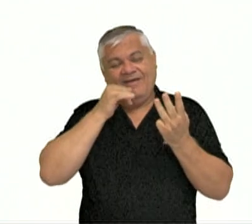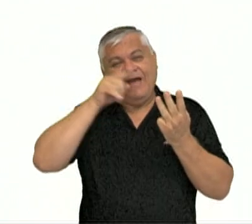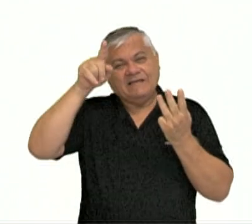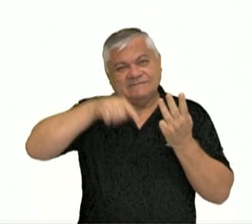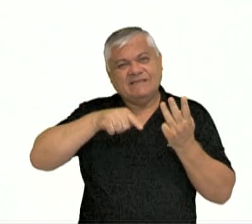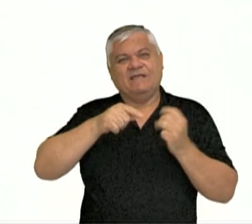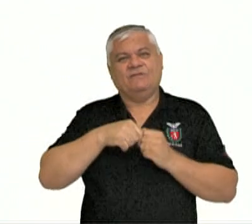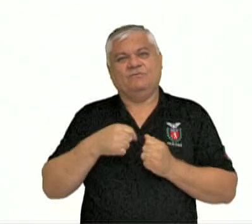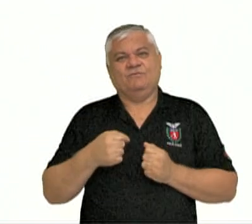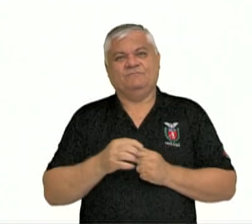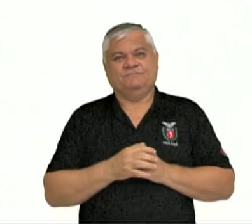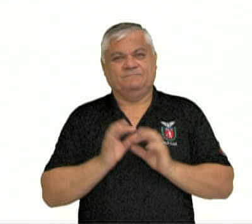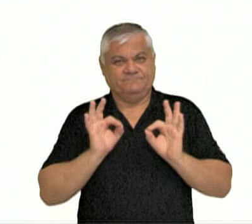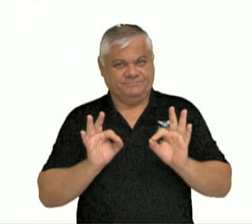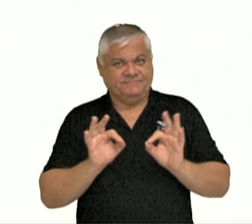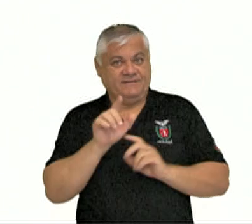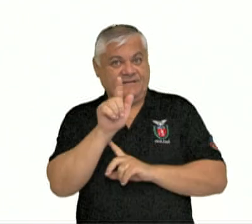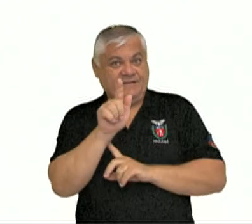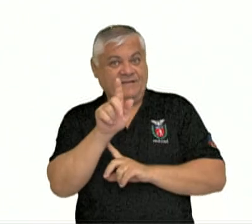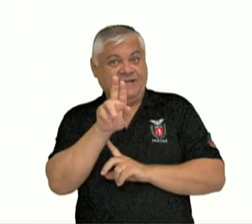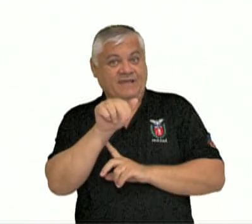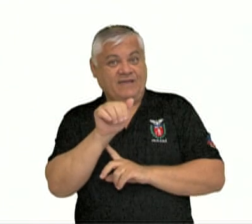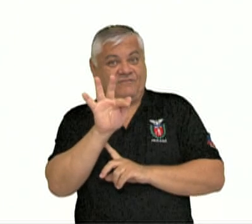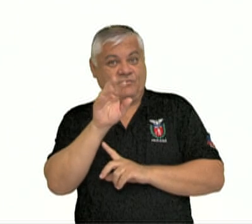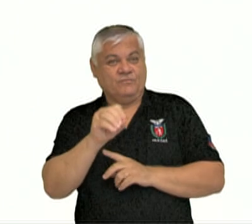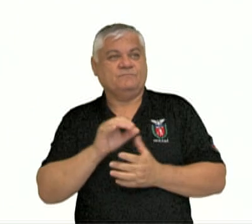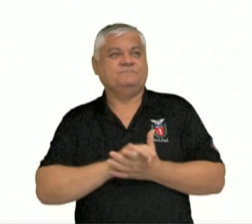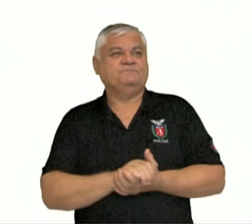acento gráfico, beleza?